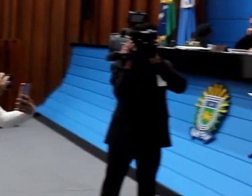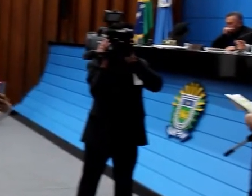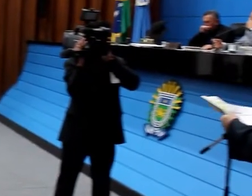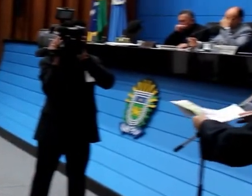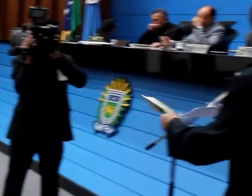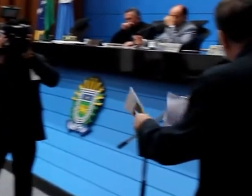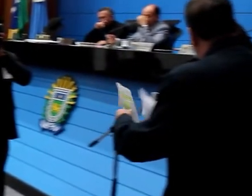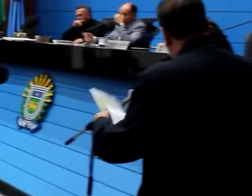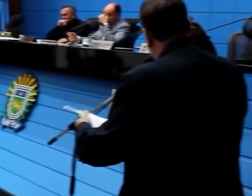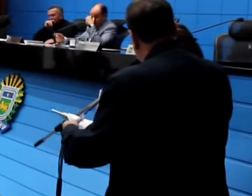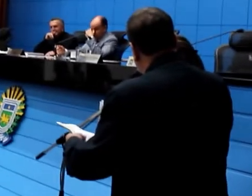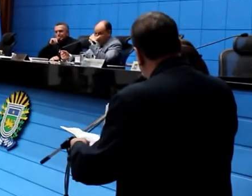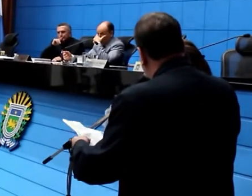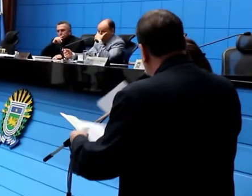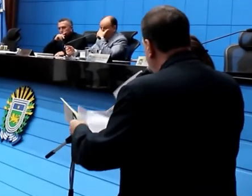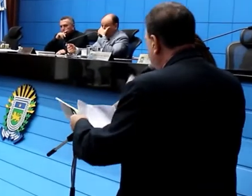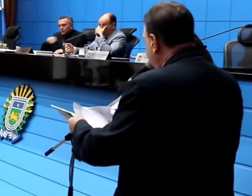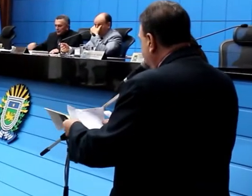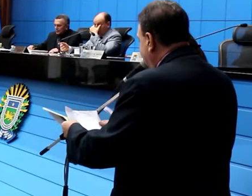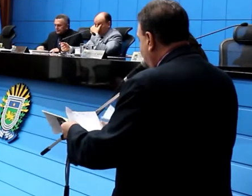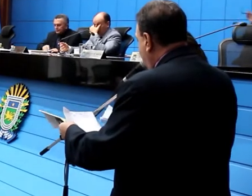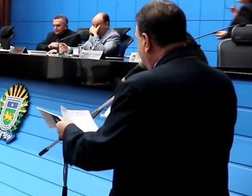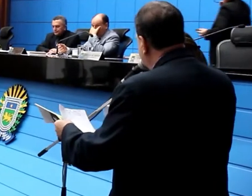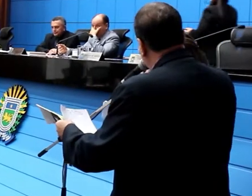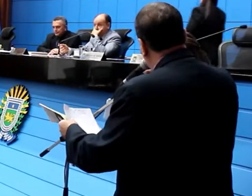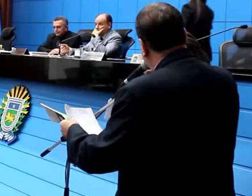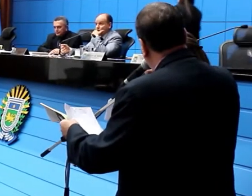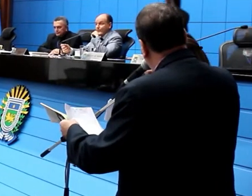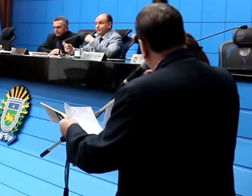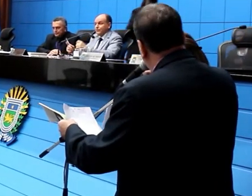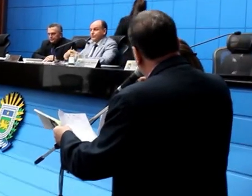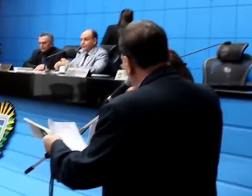esse concurso são 200 vagas. Ele só chamou até agora